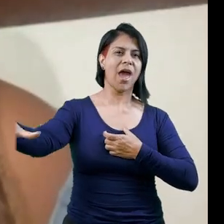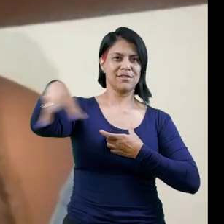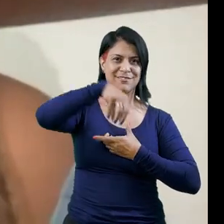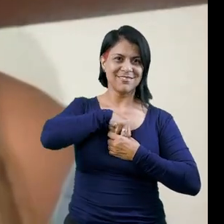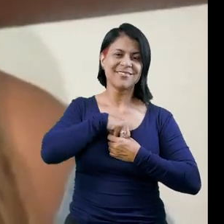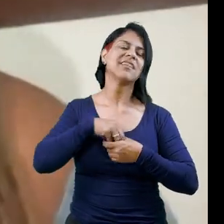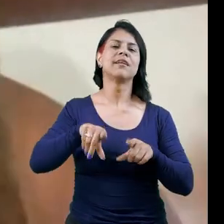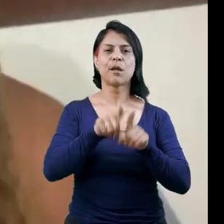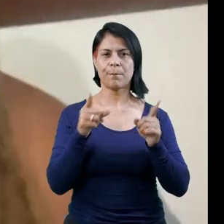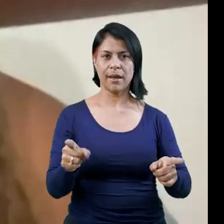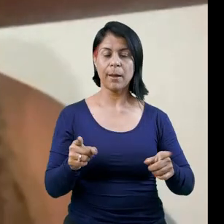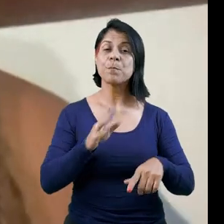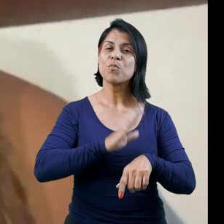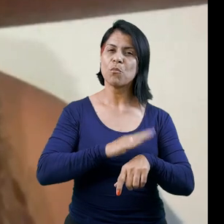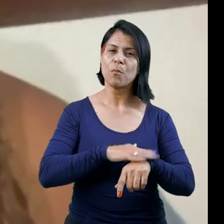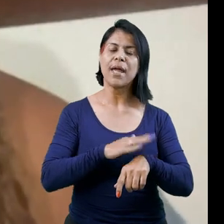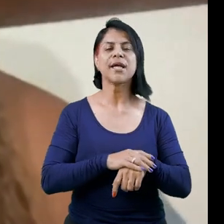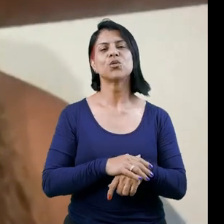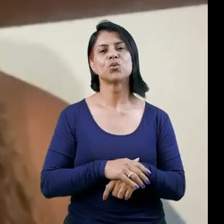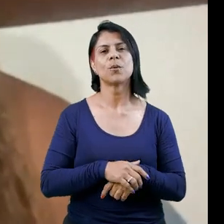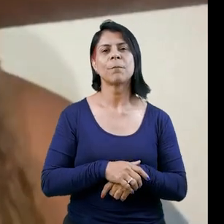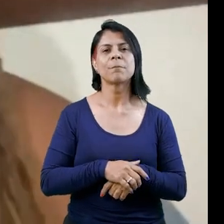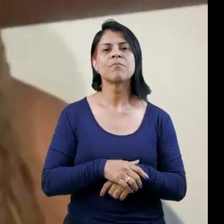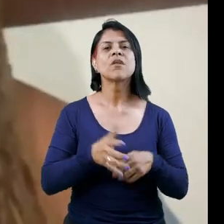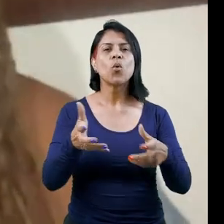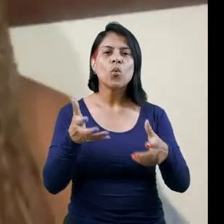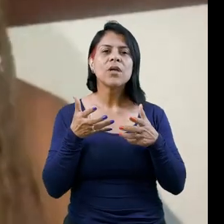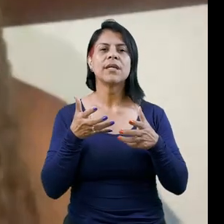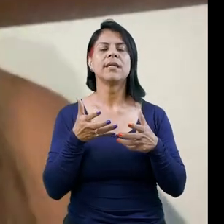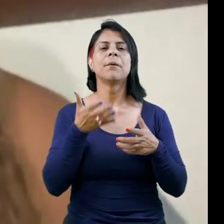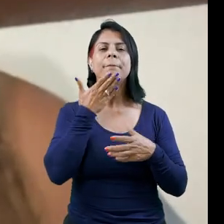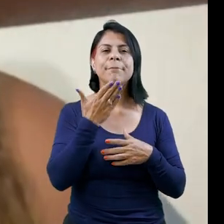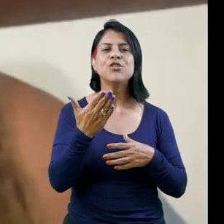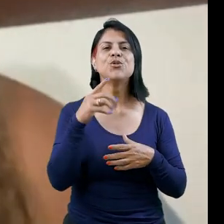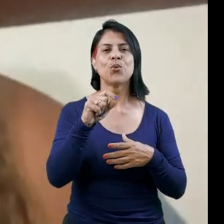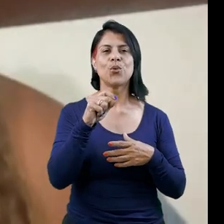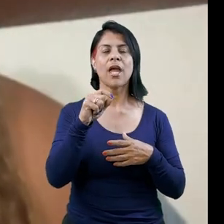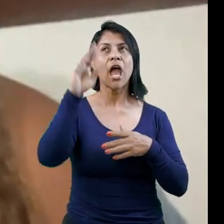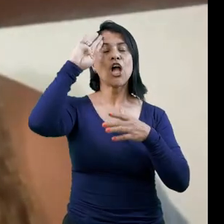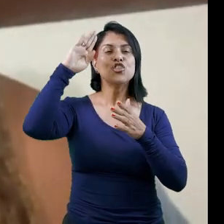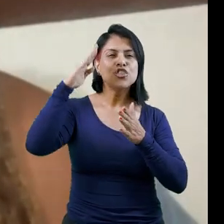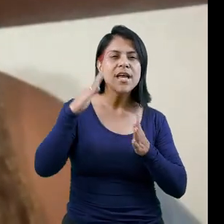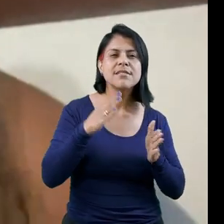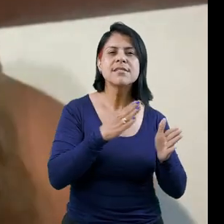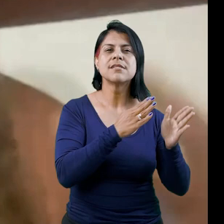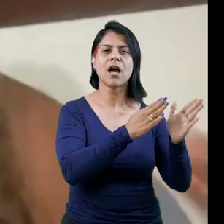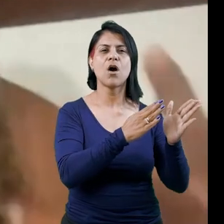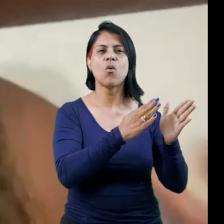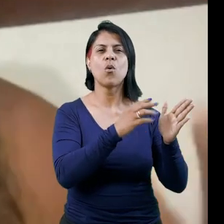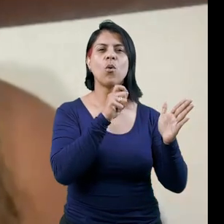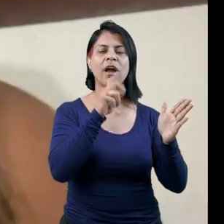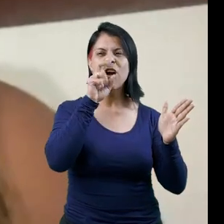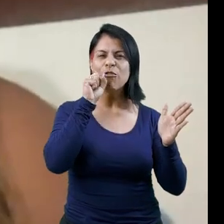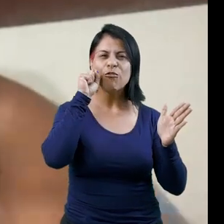Então, nesse momento, eu queria pedir o direcionamento dessa